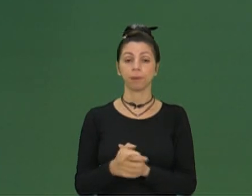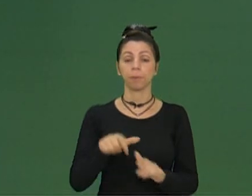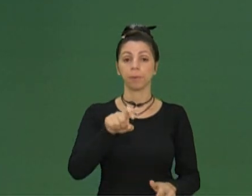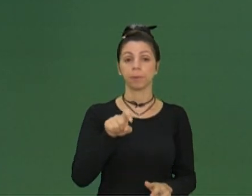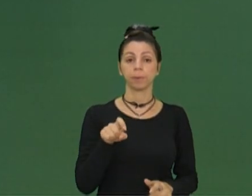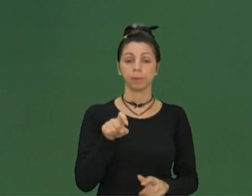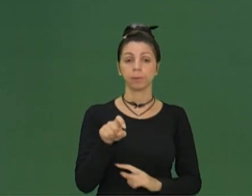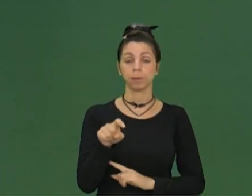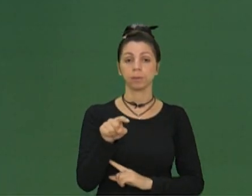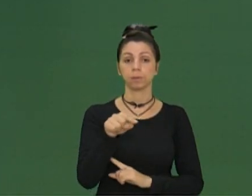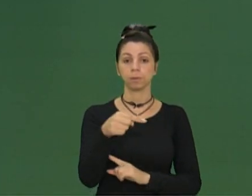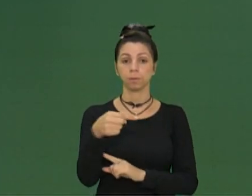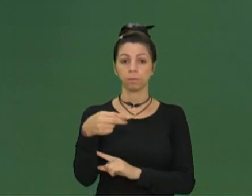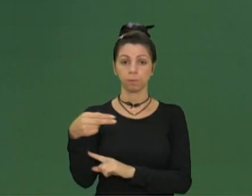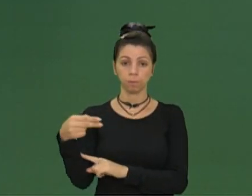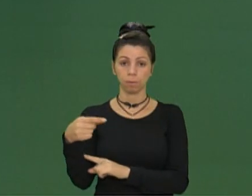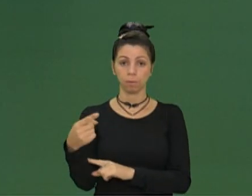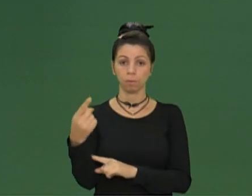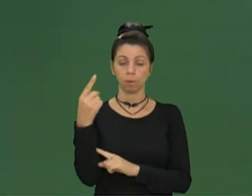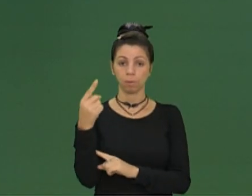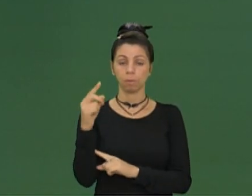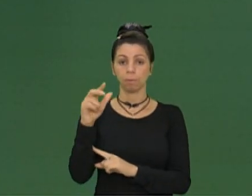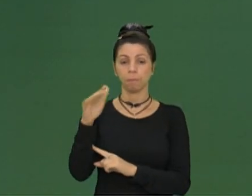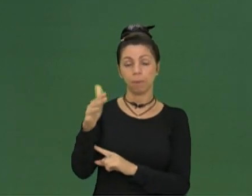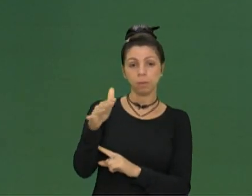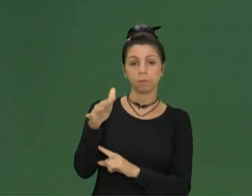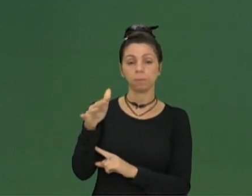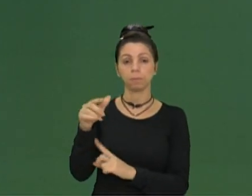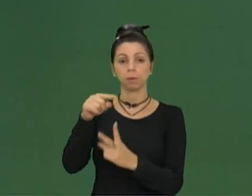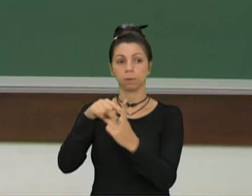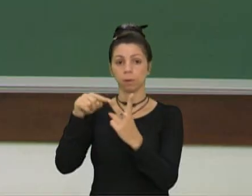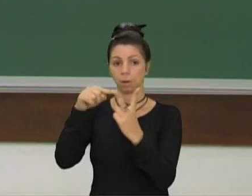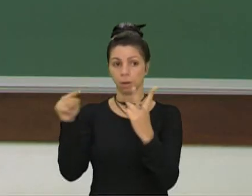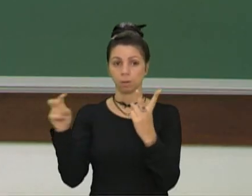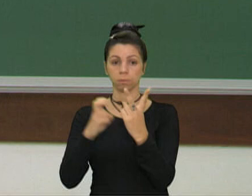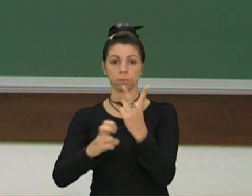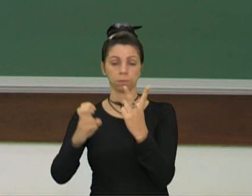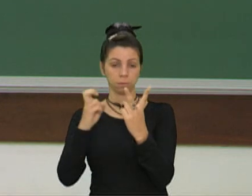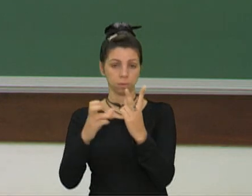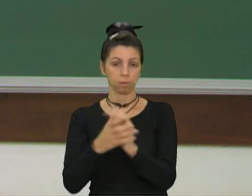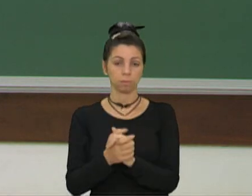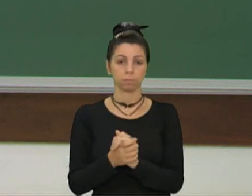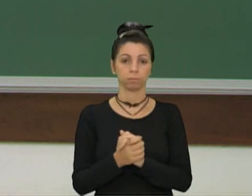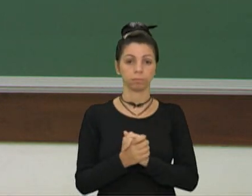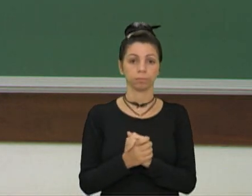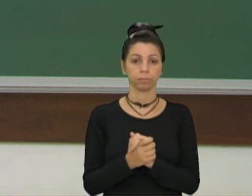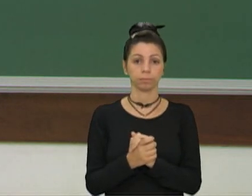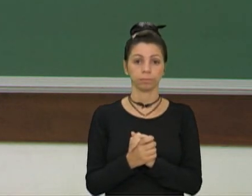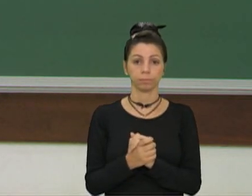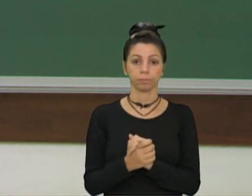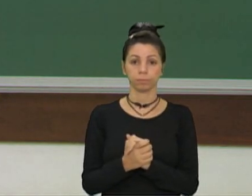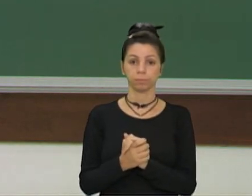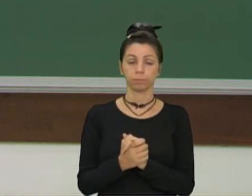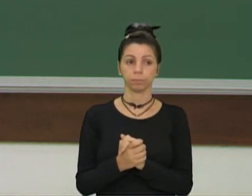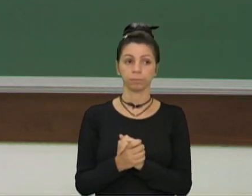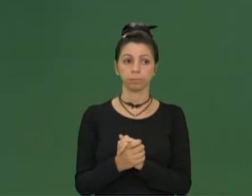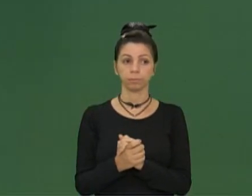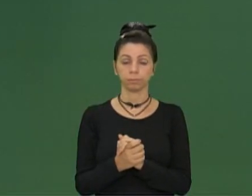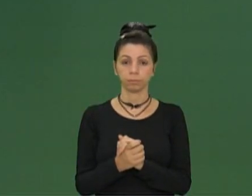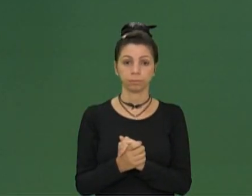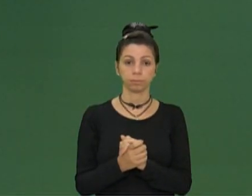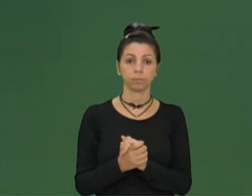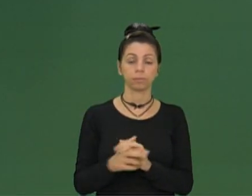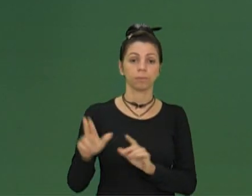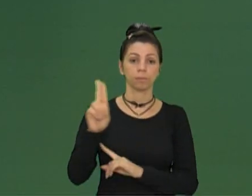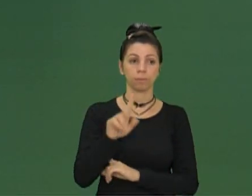menos raiz de 5. Qual que é o próximo passo mesmo? Encontrar o x' ou o x duas linhas. Eu usei aqui para o